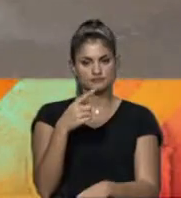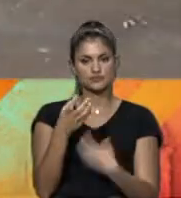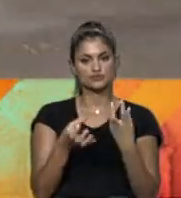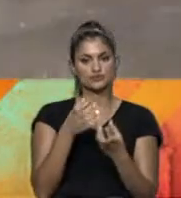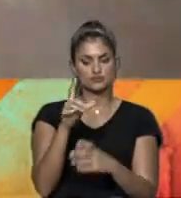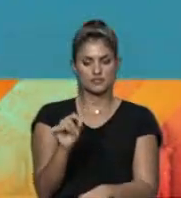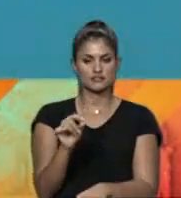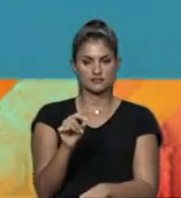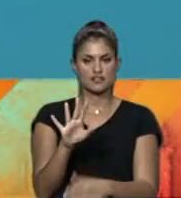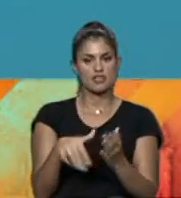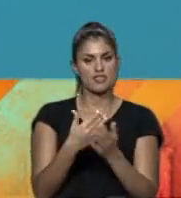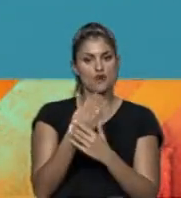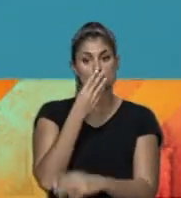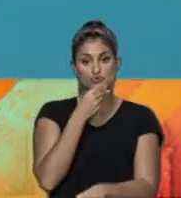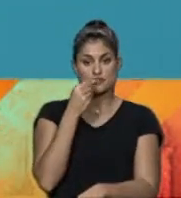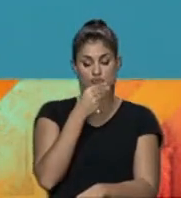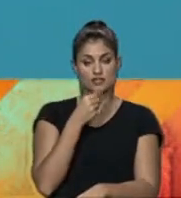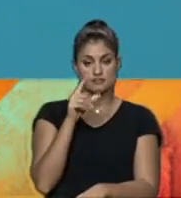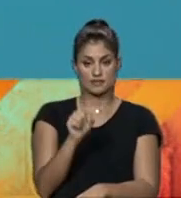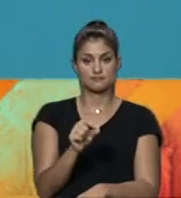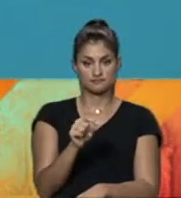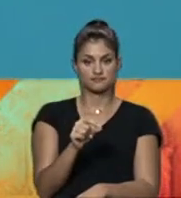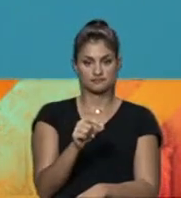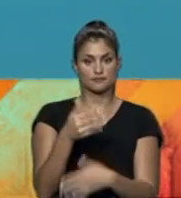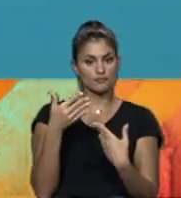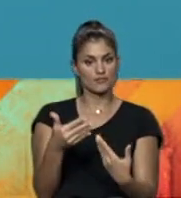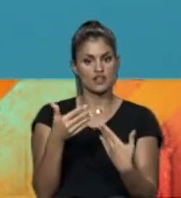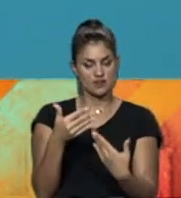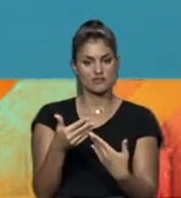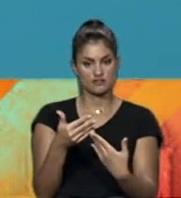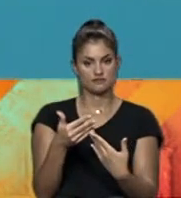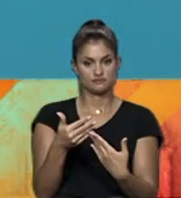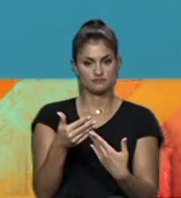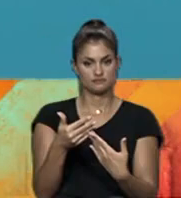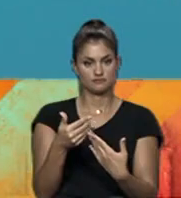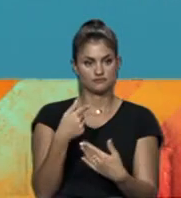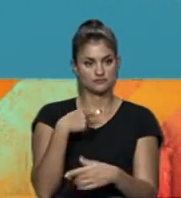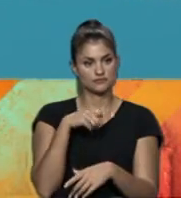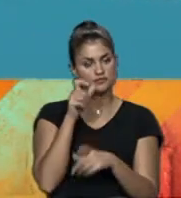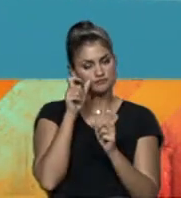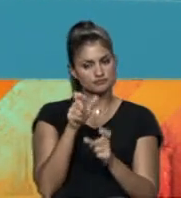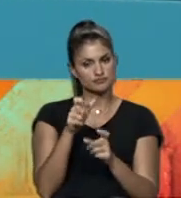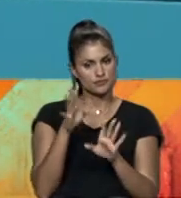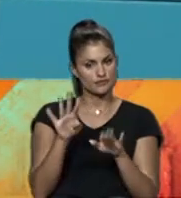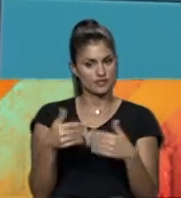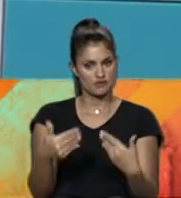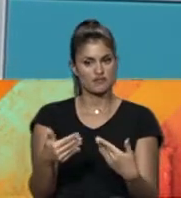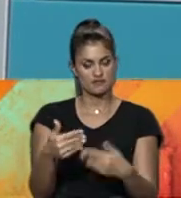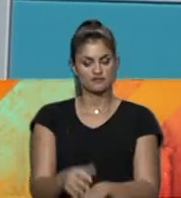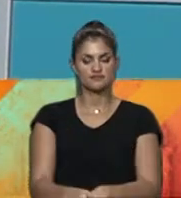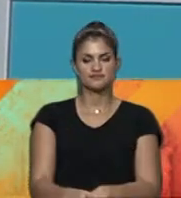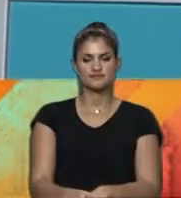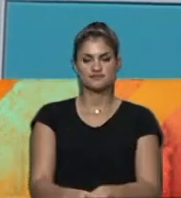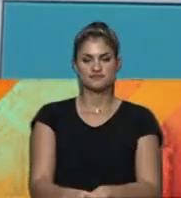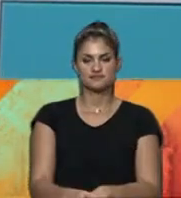traz ali algum sabor... Exatamente. Portanto, só agora é que eu vou retificar no final. À procura do ponto.